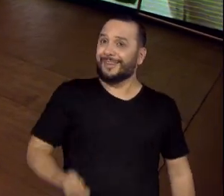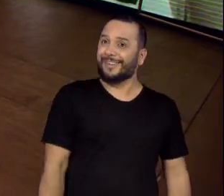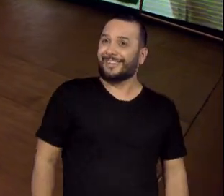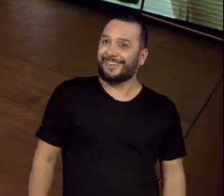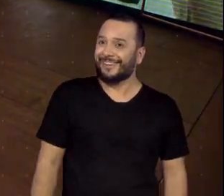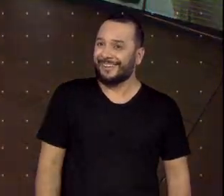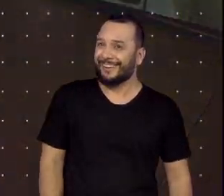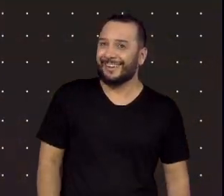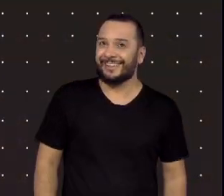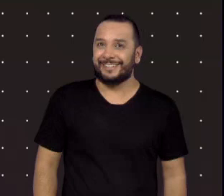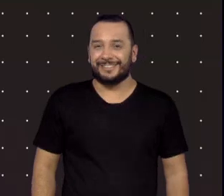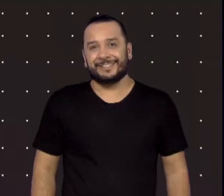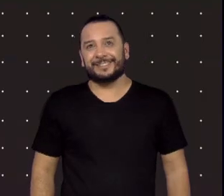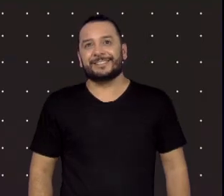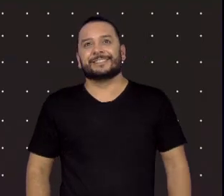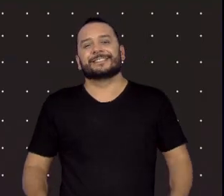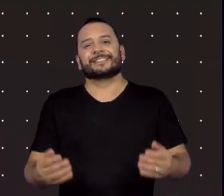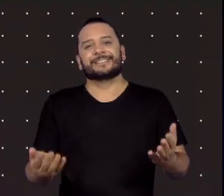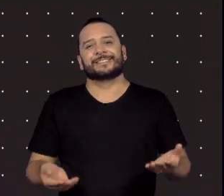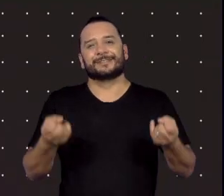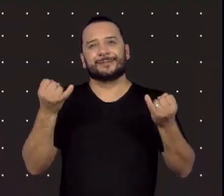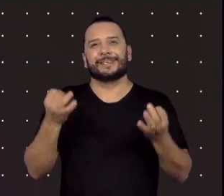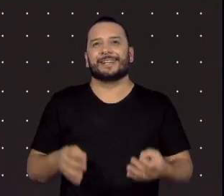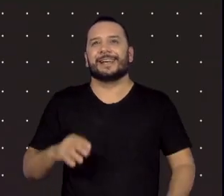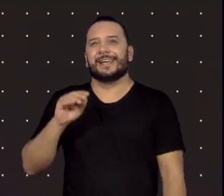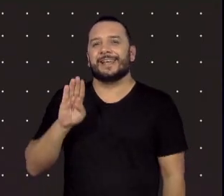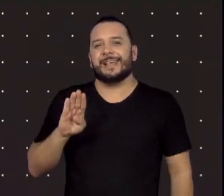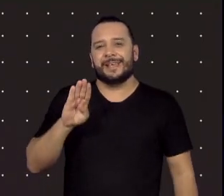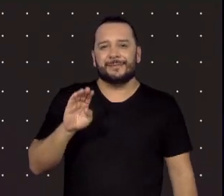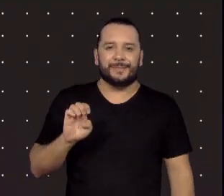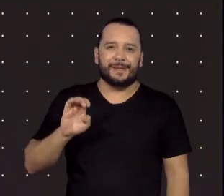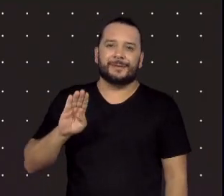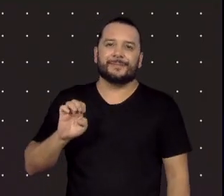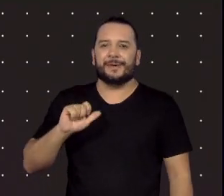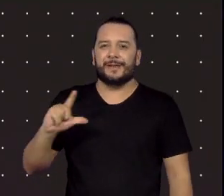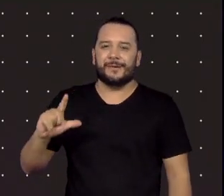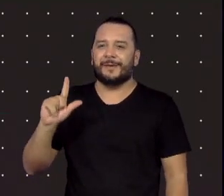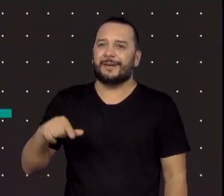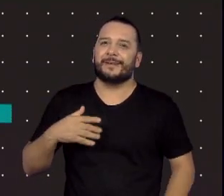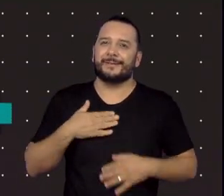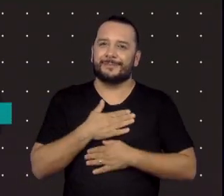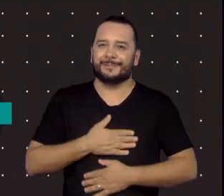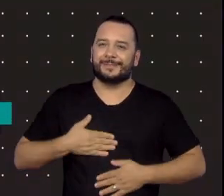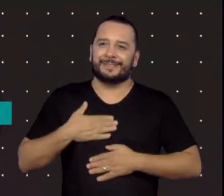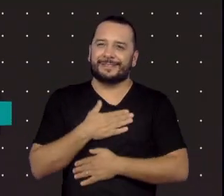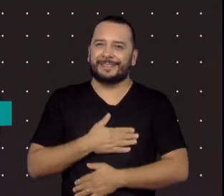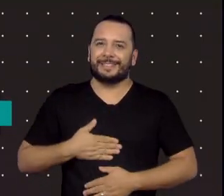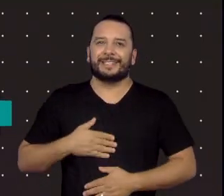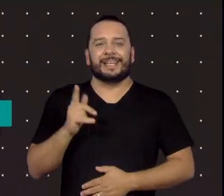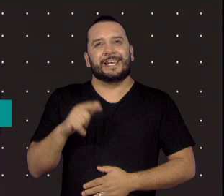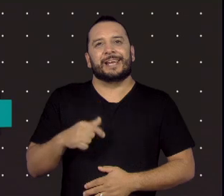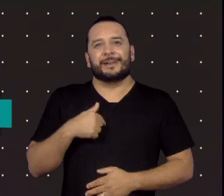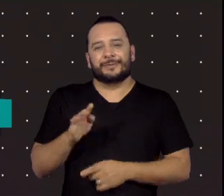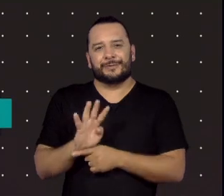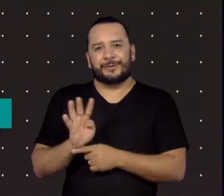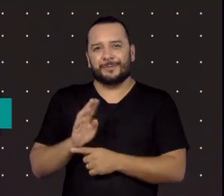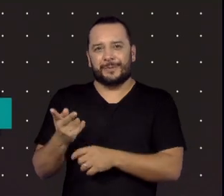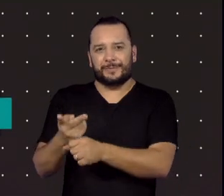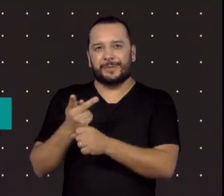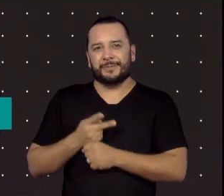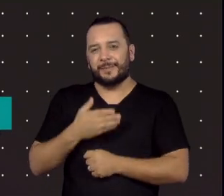Falar de Bebel é um grande prazer. foi o filme que me deu o prêmio de melhor